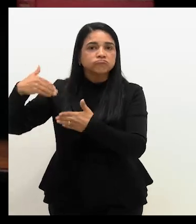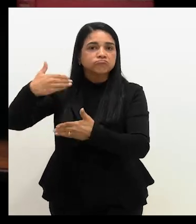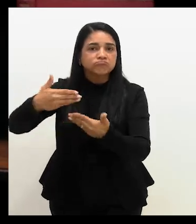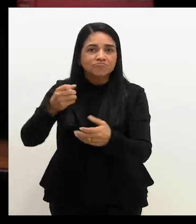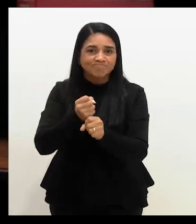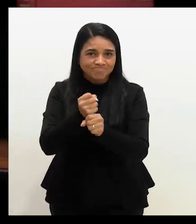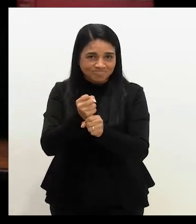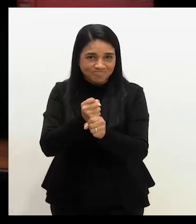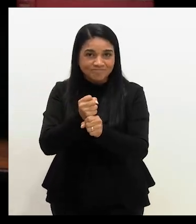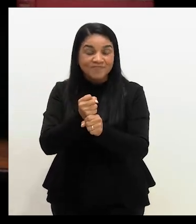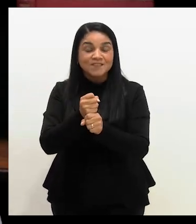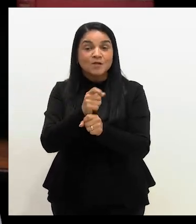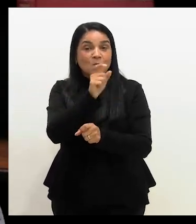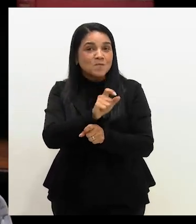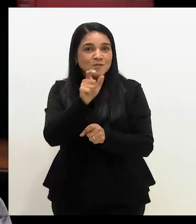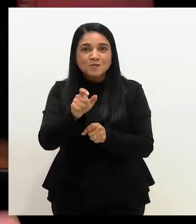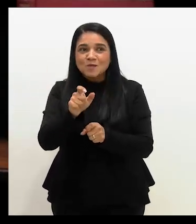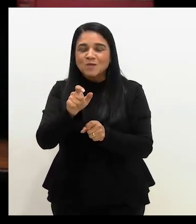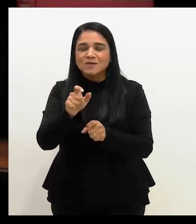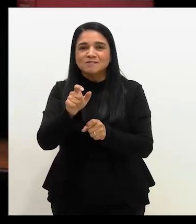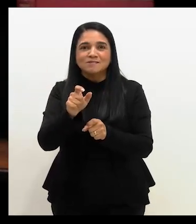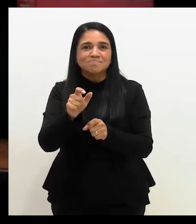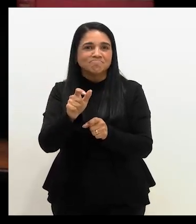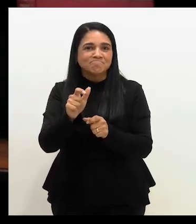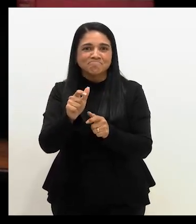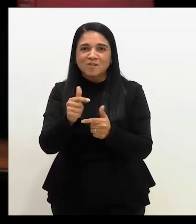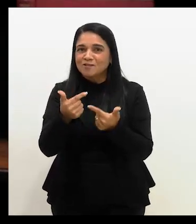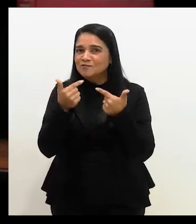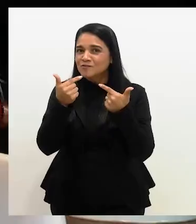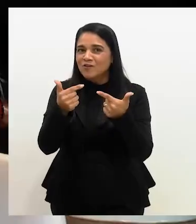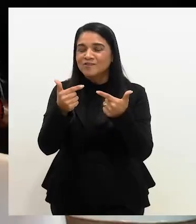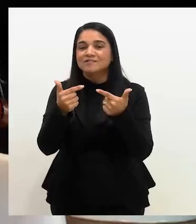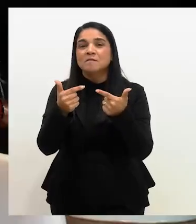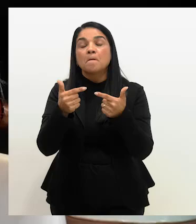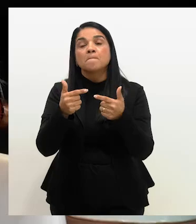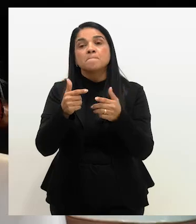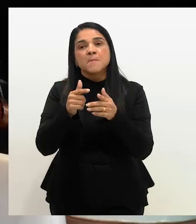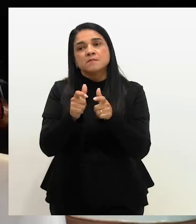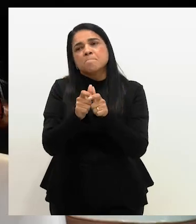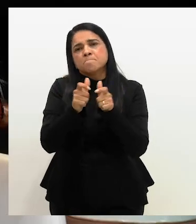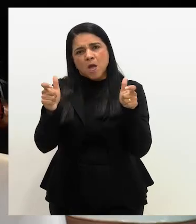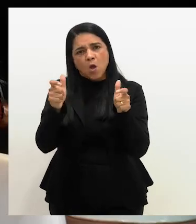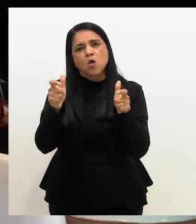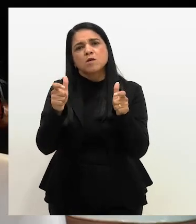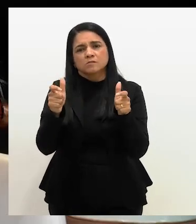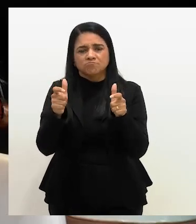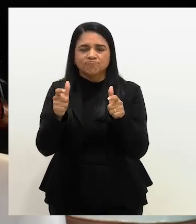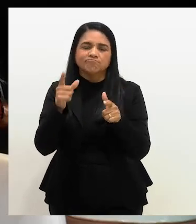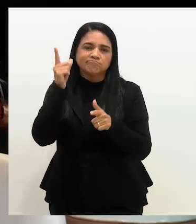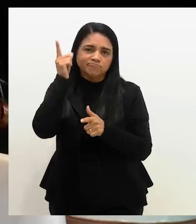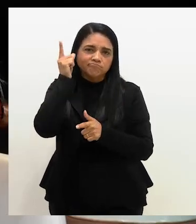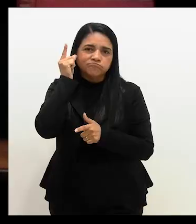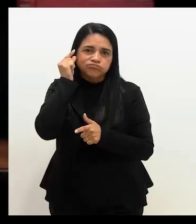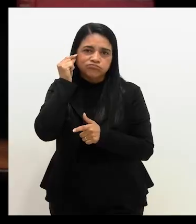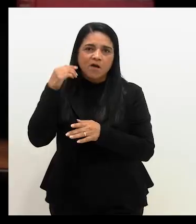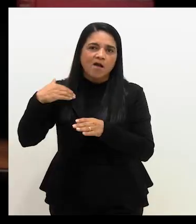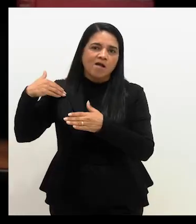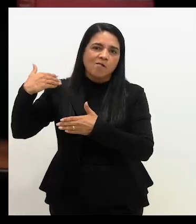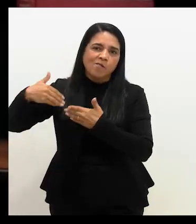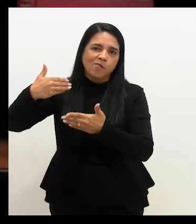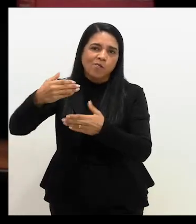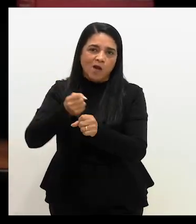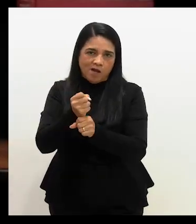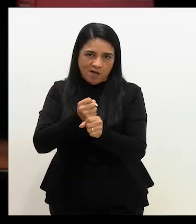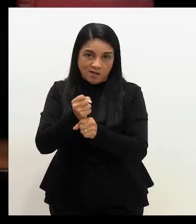do tempo. Então, são pessoas que premiadas, né? Mas a maioria, sim, a gente vai gastando a nossa reserva coclear ao longo do